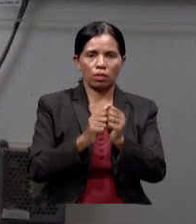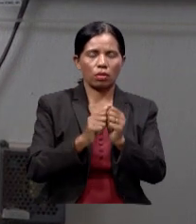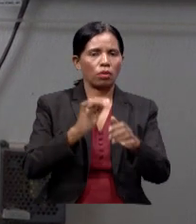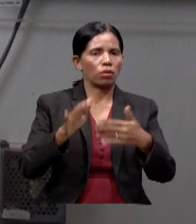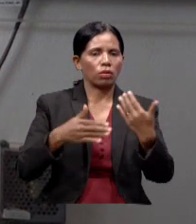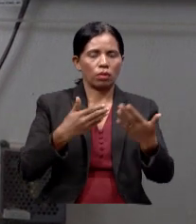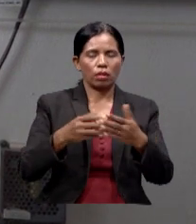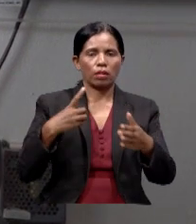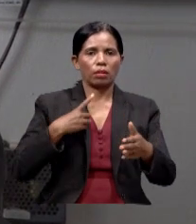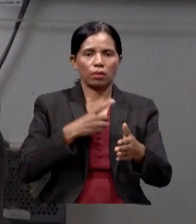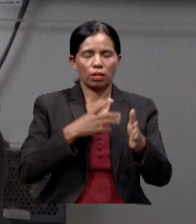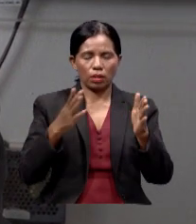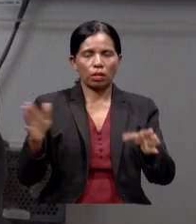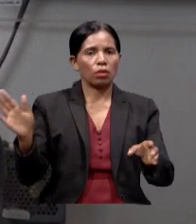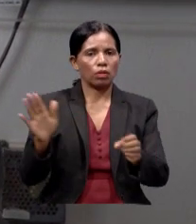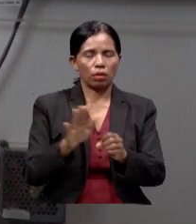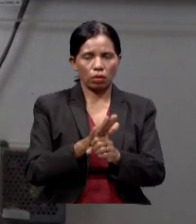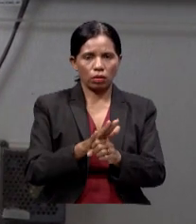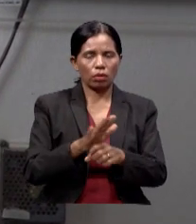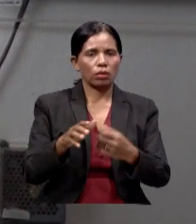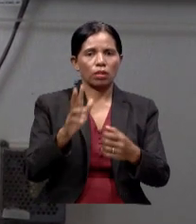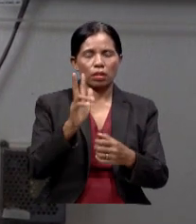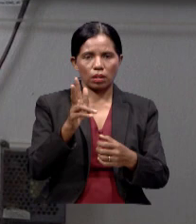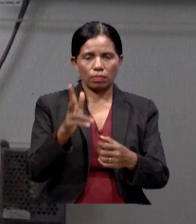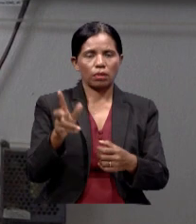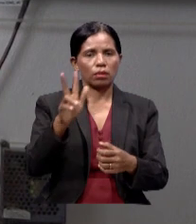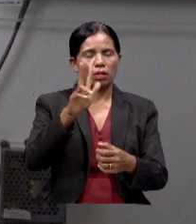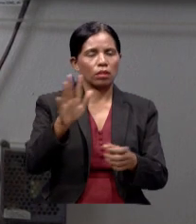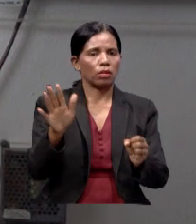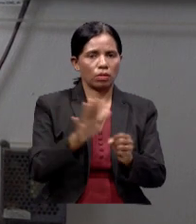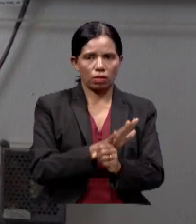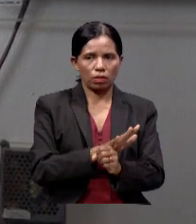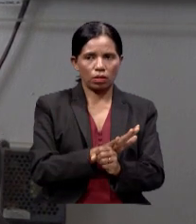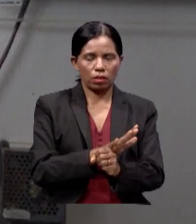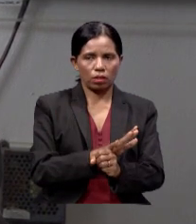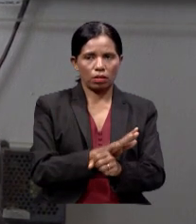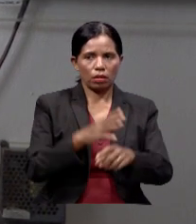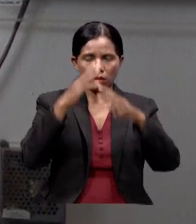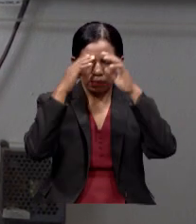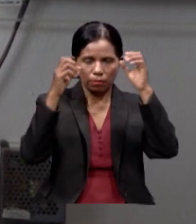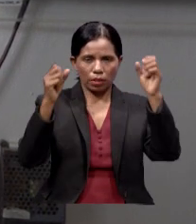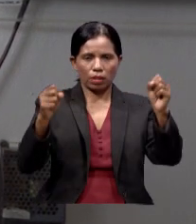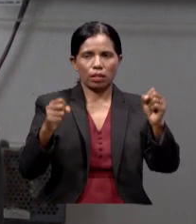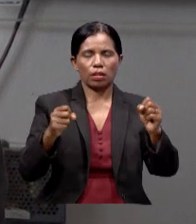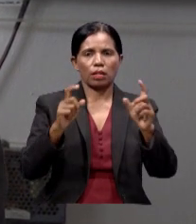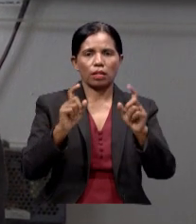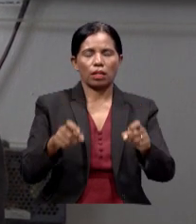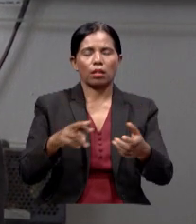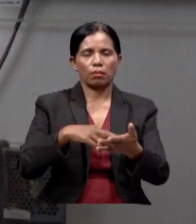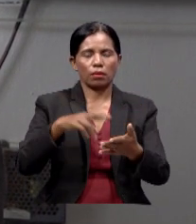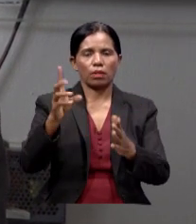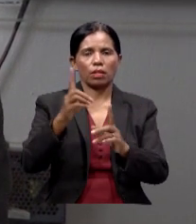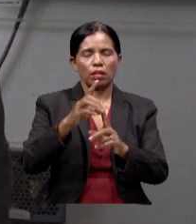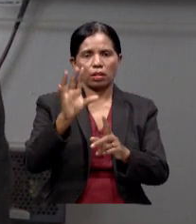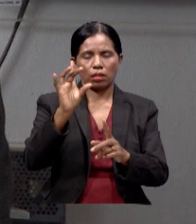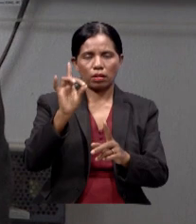absoluta, significa liu 33 votos, confirmado. E presidente da República tem que promulgar o alo